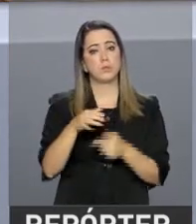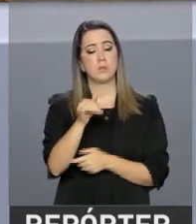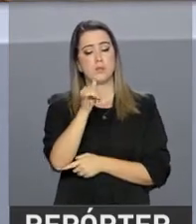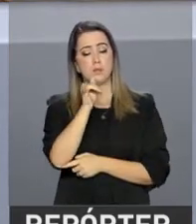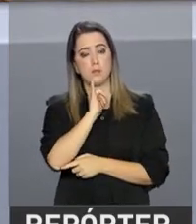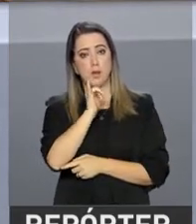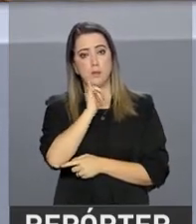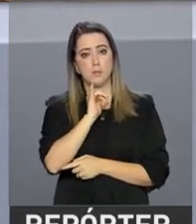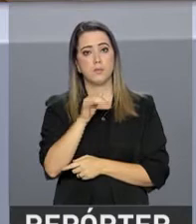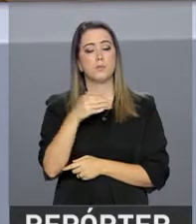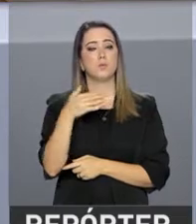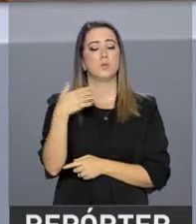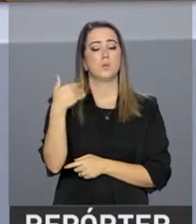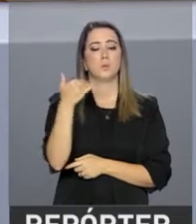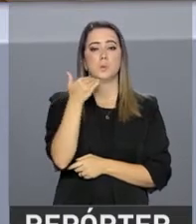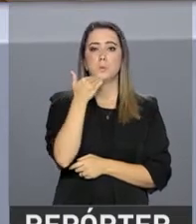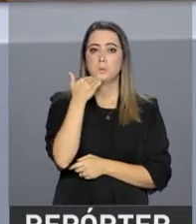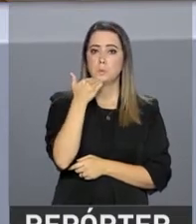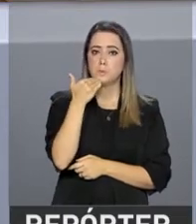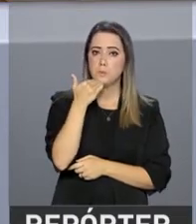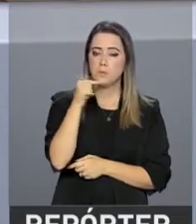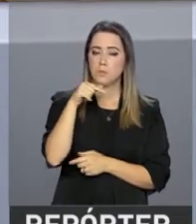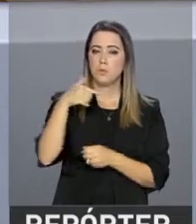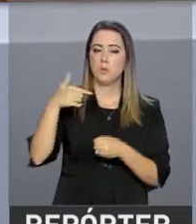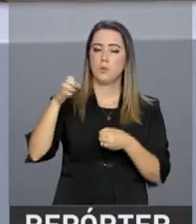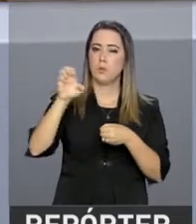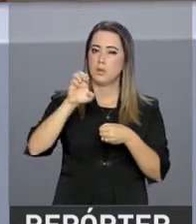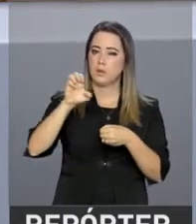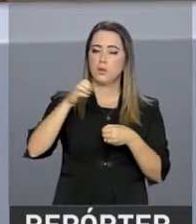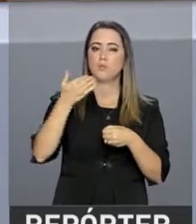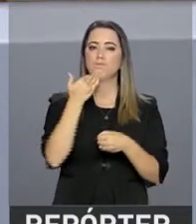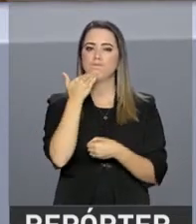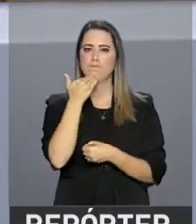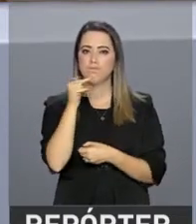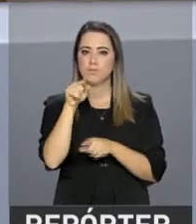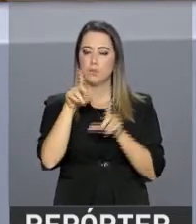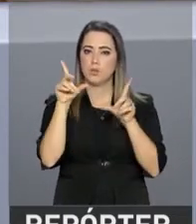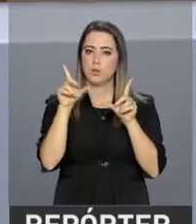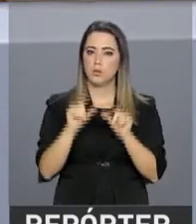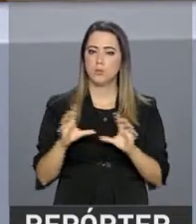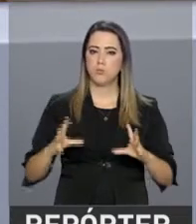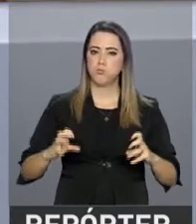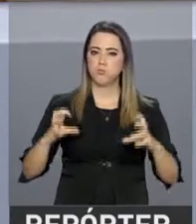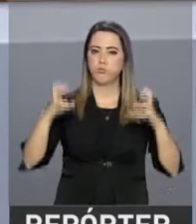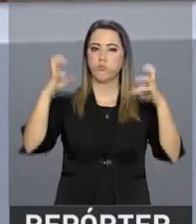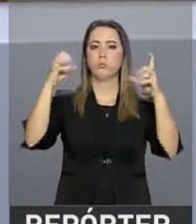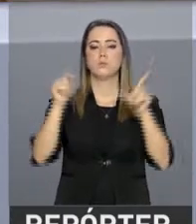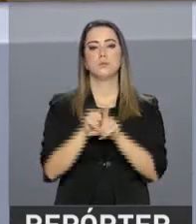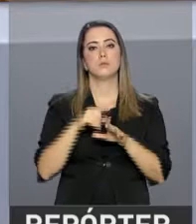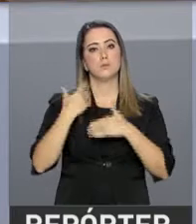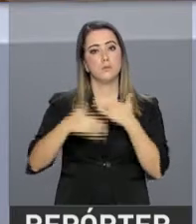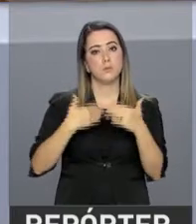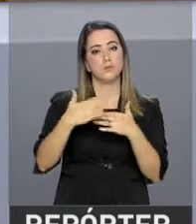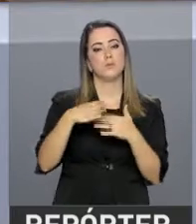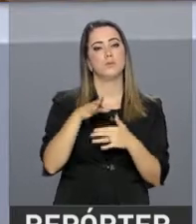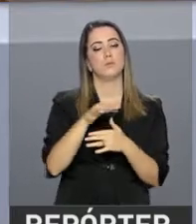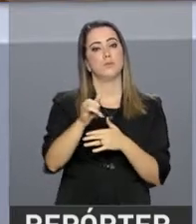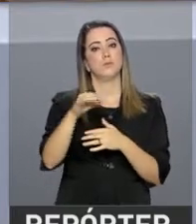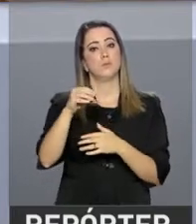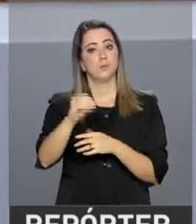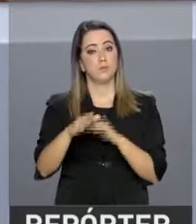feito com a cana de açúcar que é menos poluente a expectativa do governo é de que a cadeia de produção desses biocombustíveis